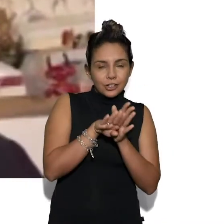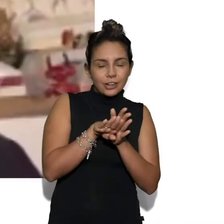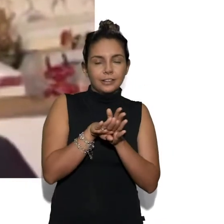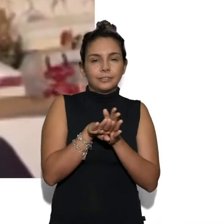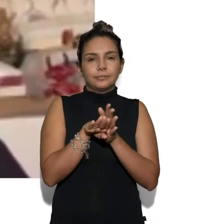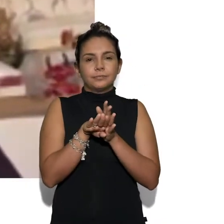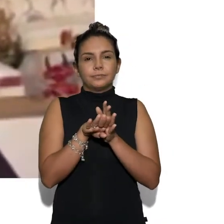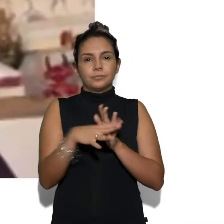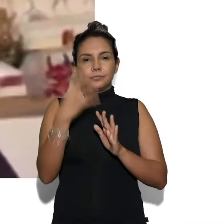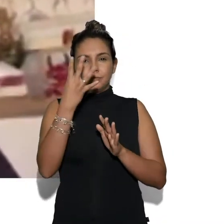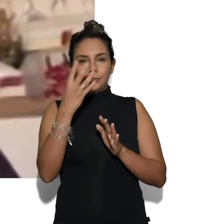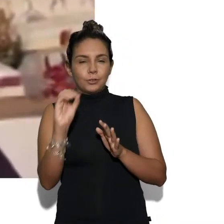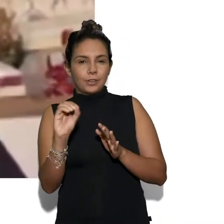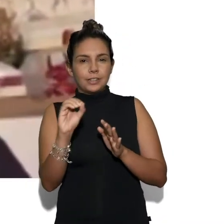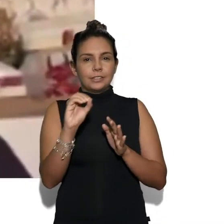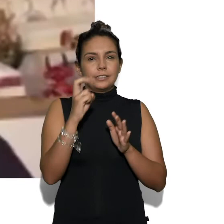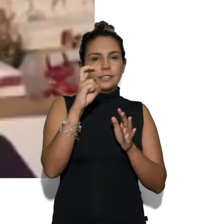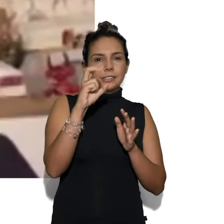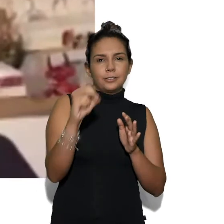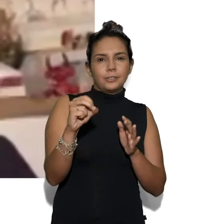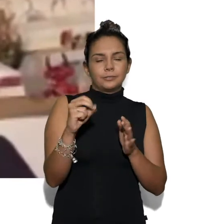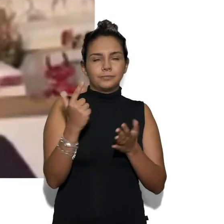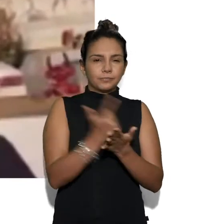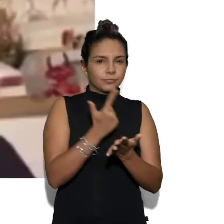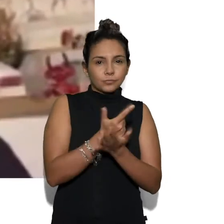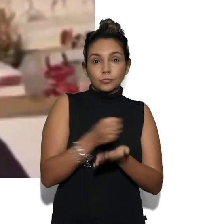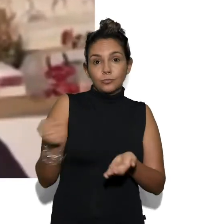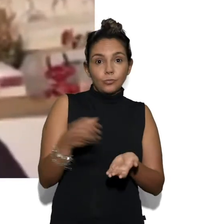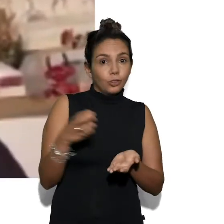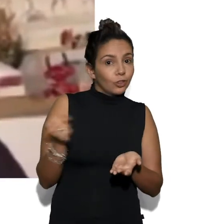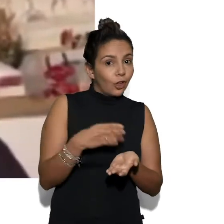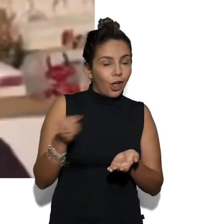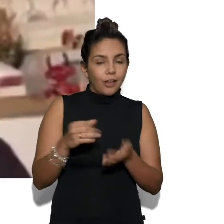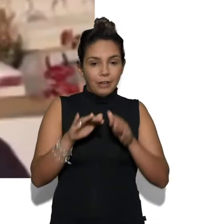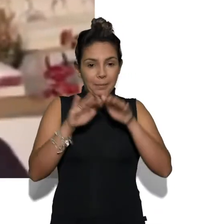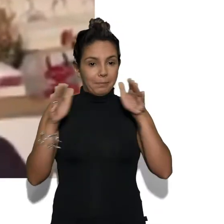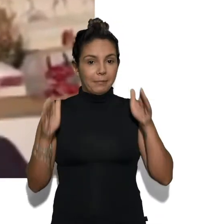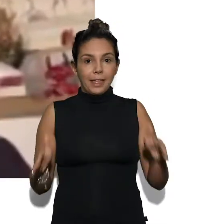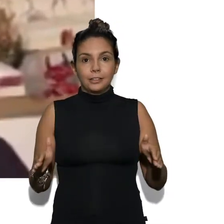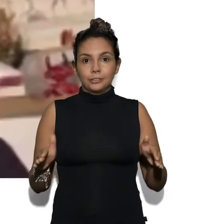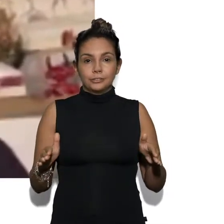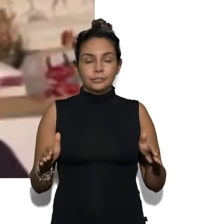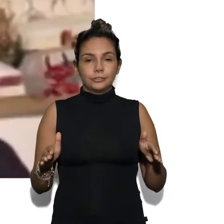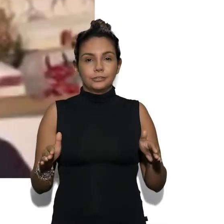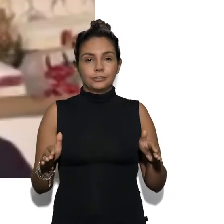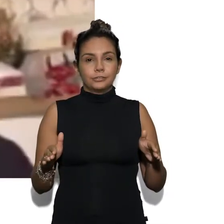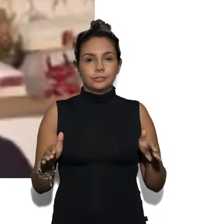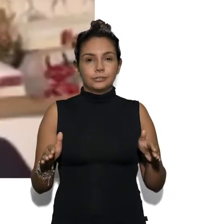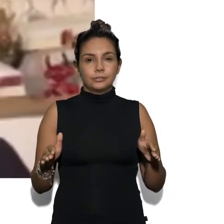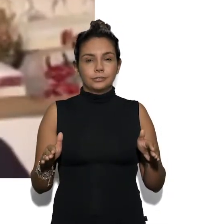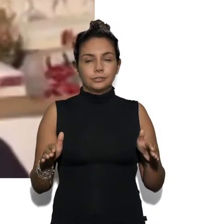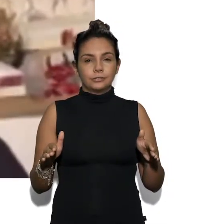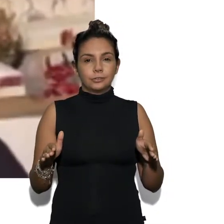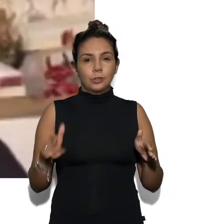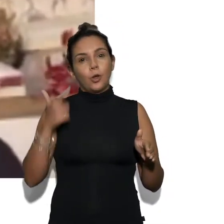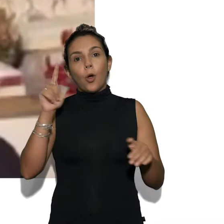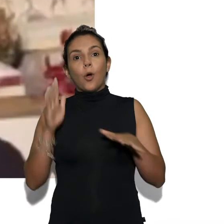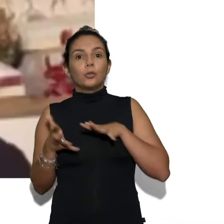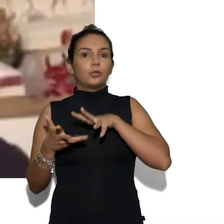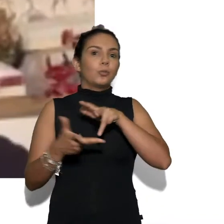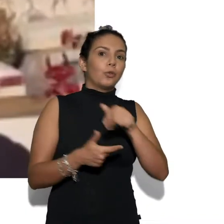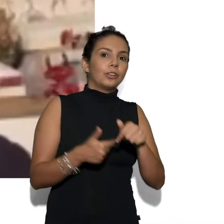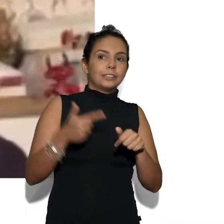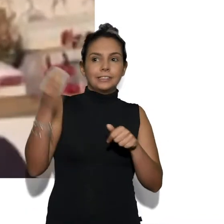pousava 40, 50 livros novos em cima da mesa e no dia seguinte estava do outro lado do mundo e trazia